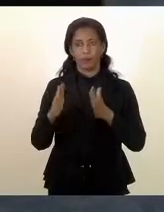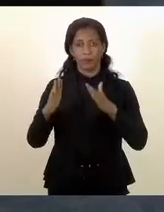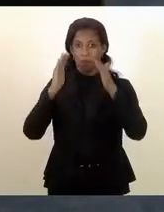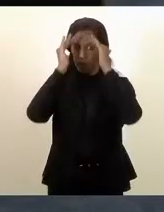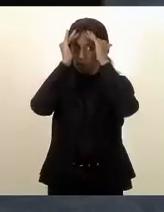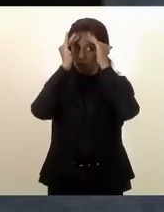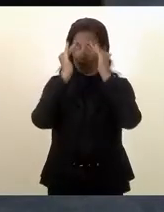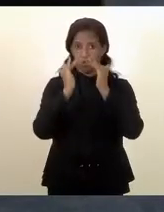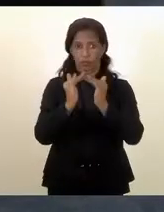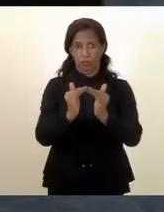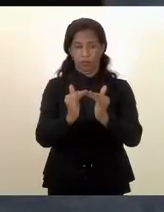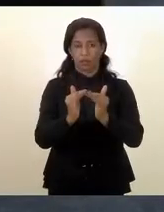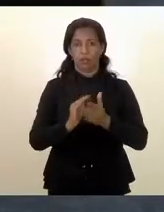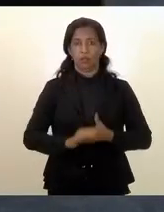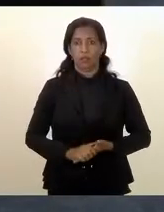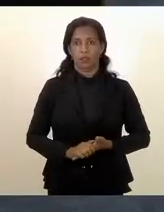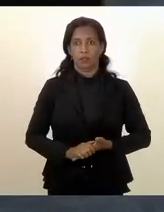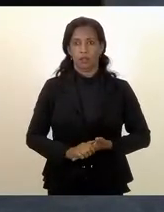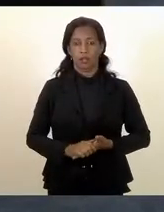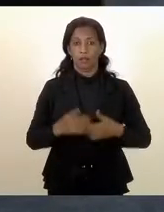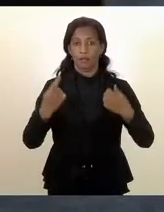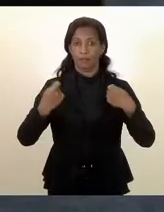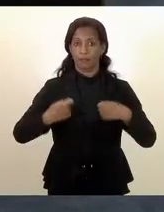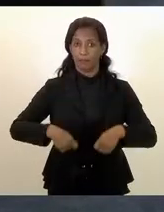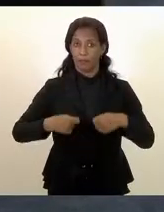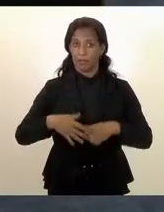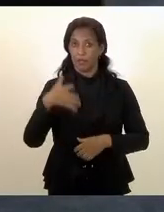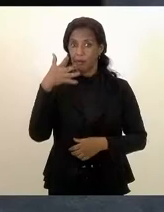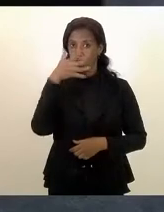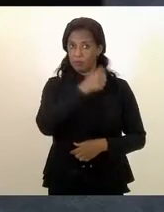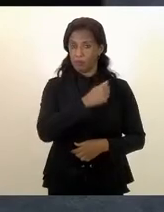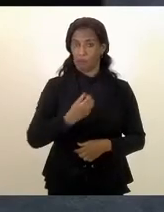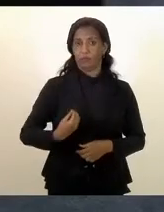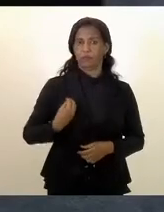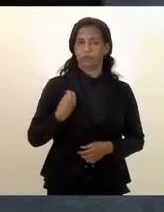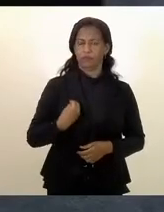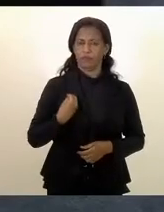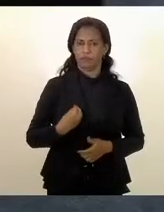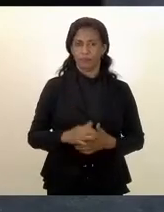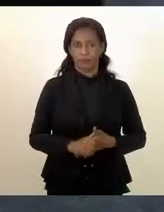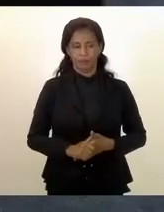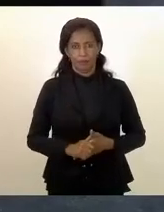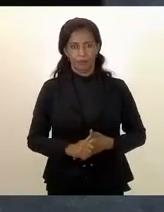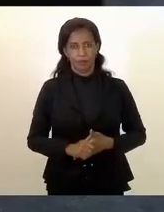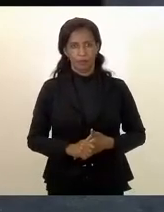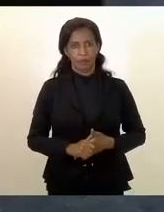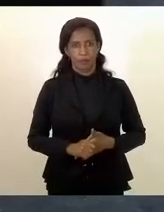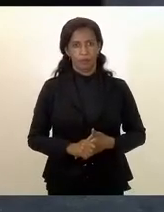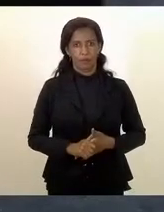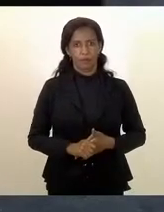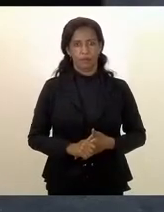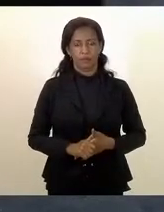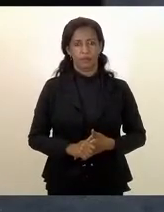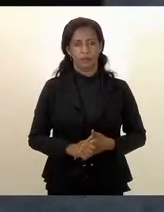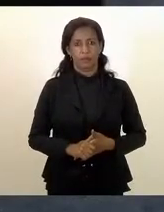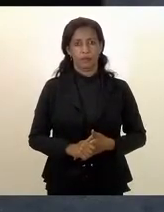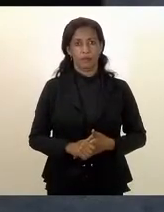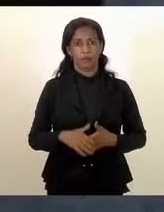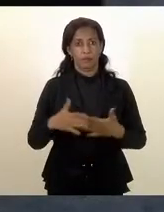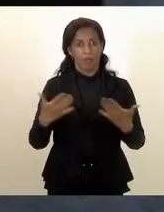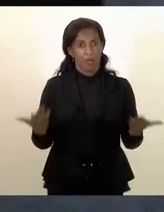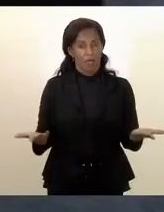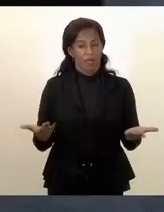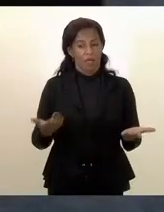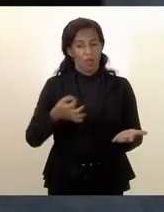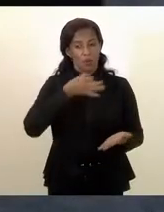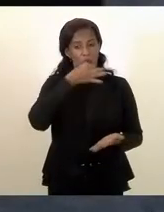respeitar que precisamos salvar vidas a questão é cristã até